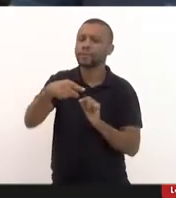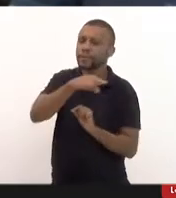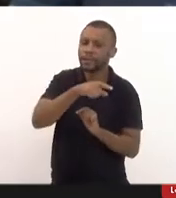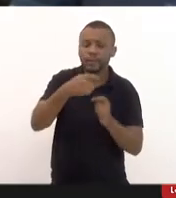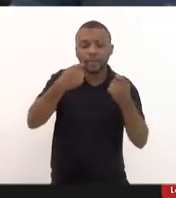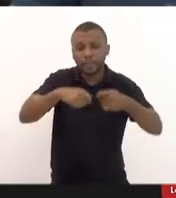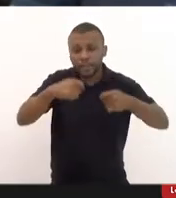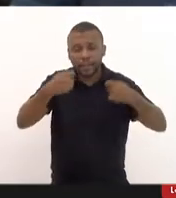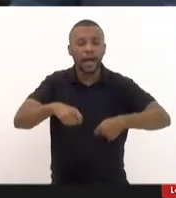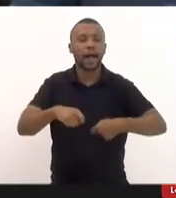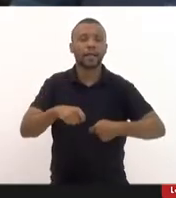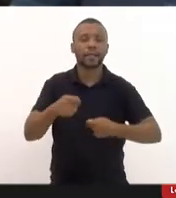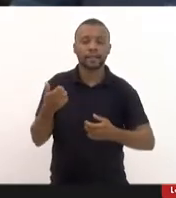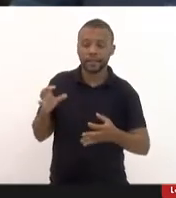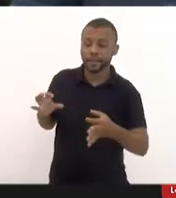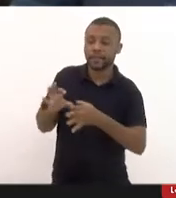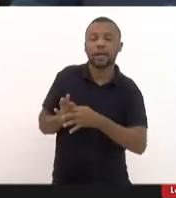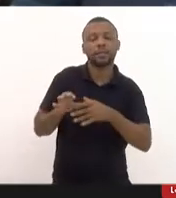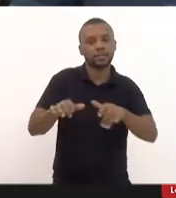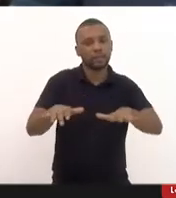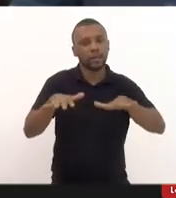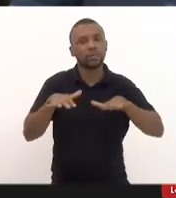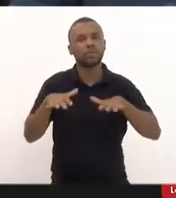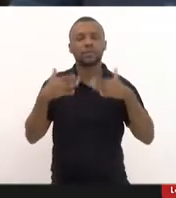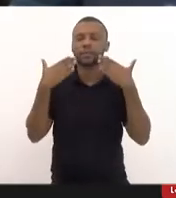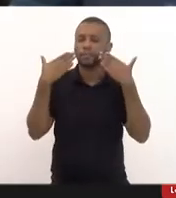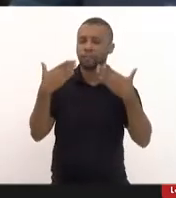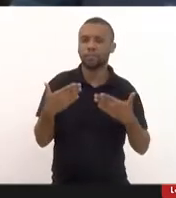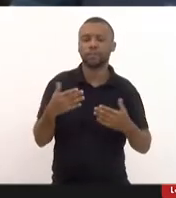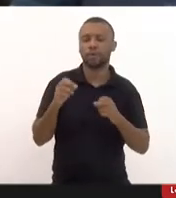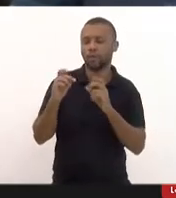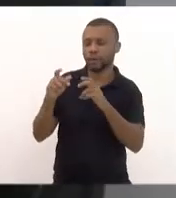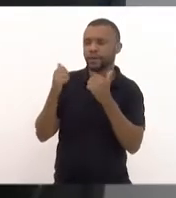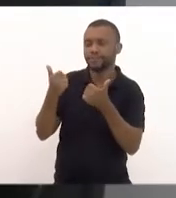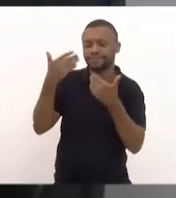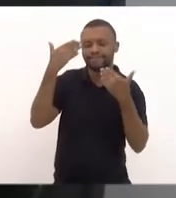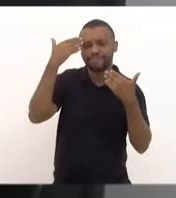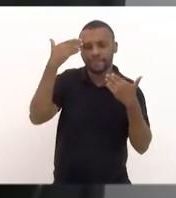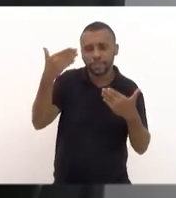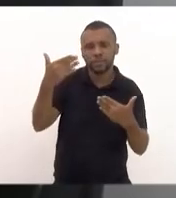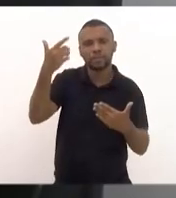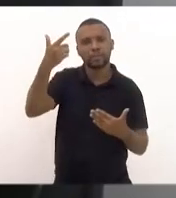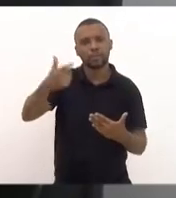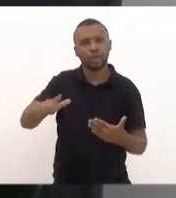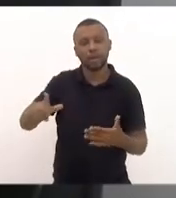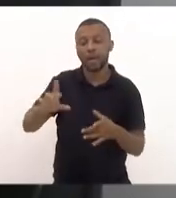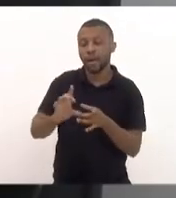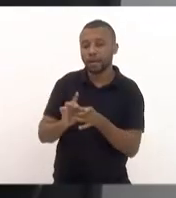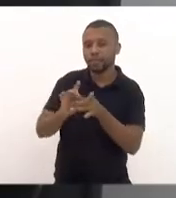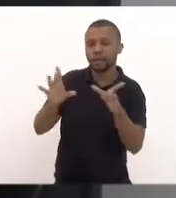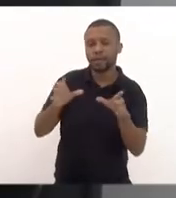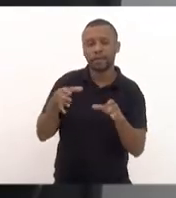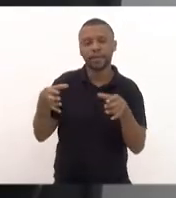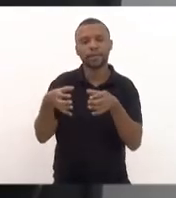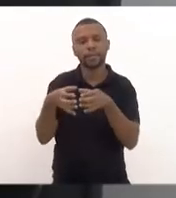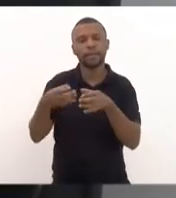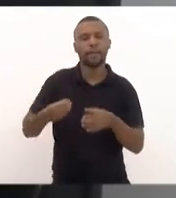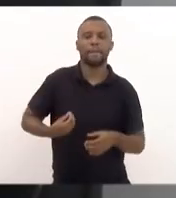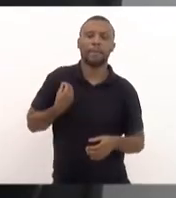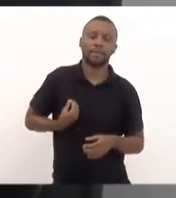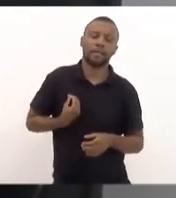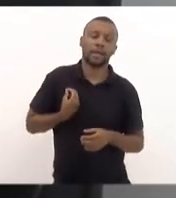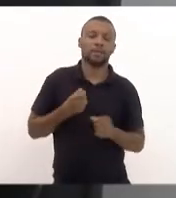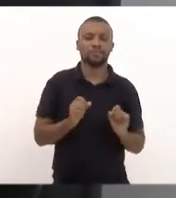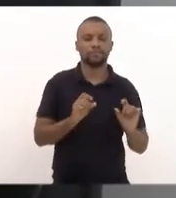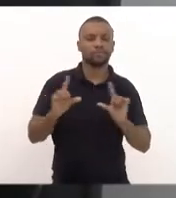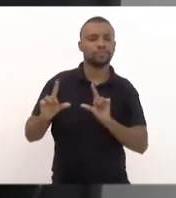pela audiência pública. Ok, eu agradeço mais uma vez a disponibilidade da equipe presente aqui na audiência, representando a Secretaria